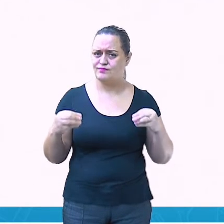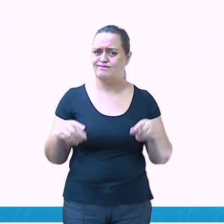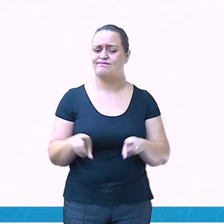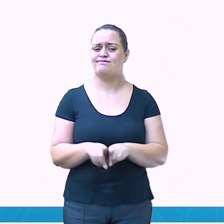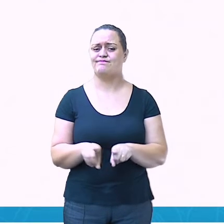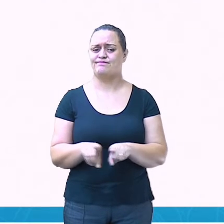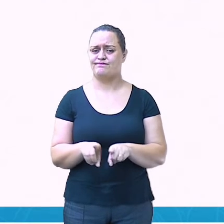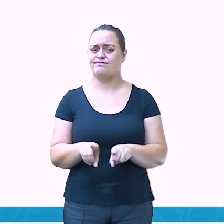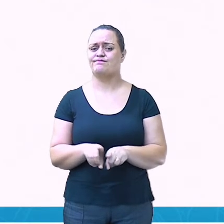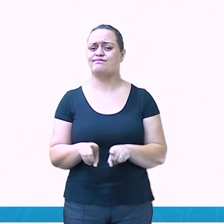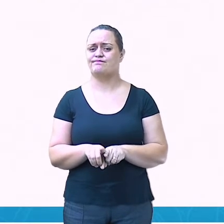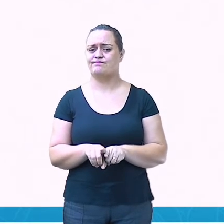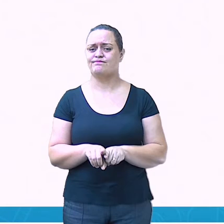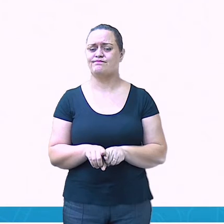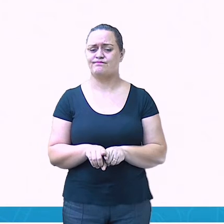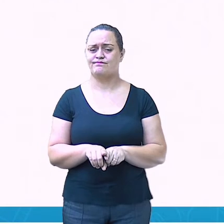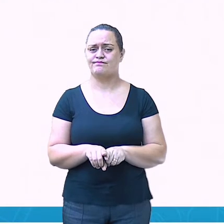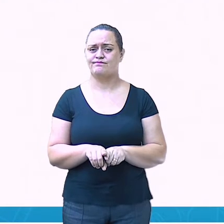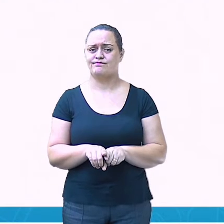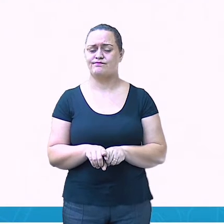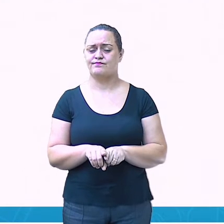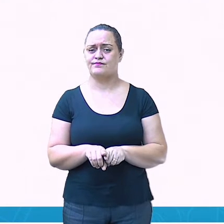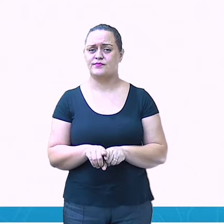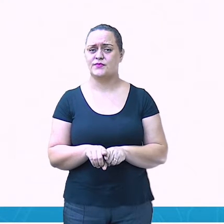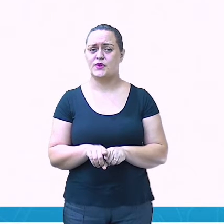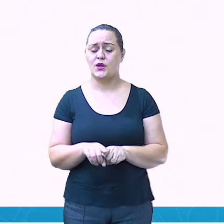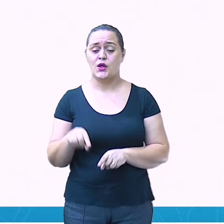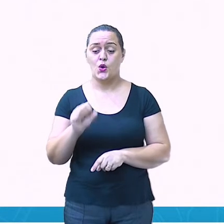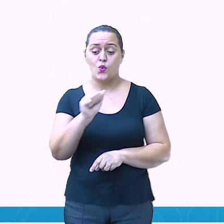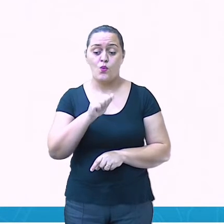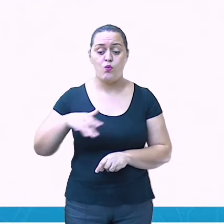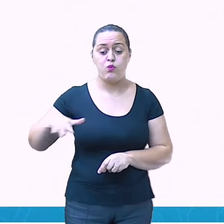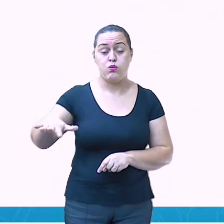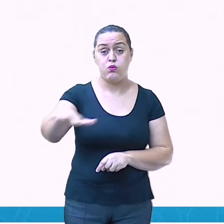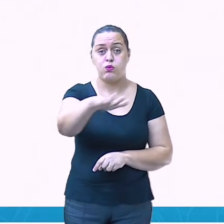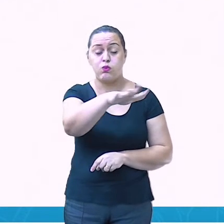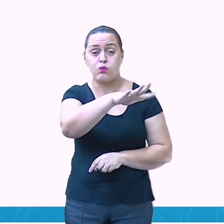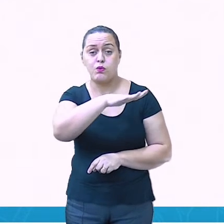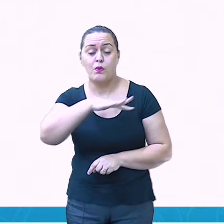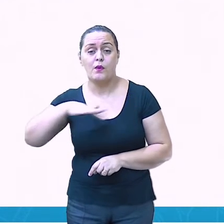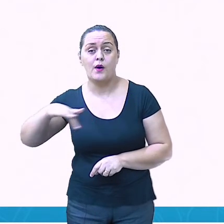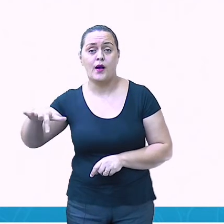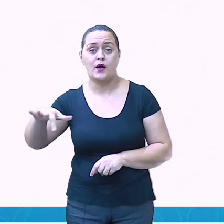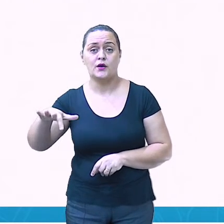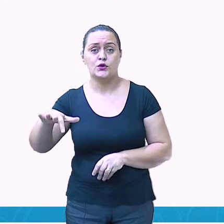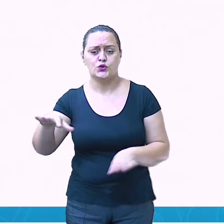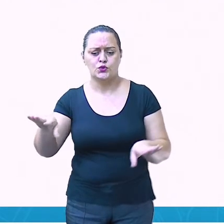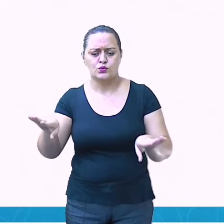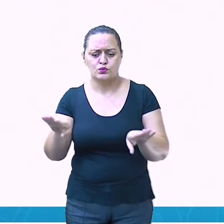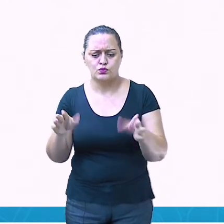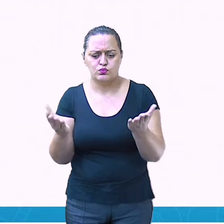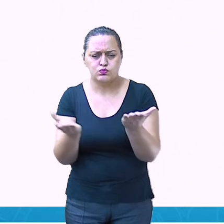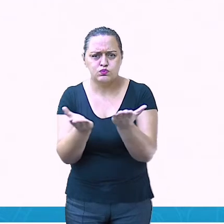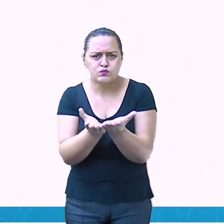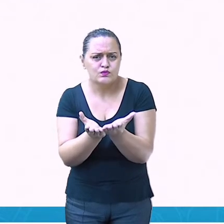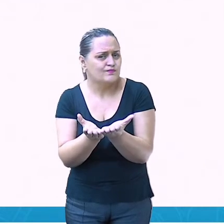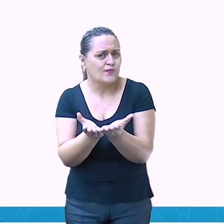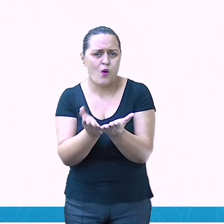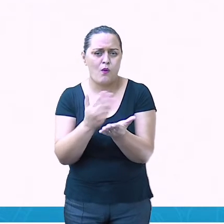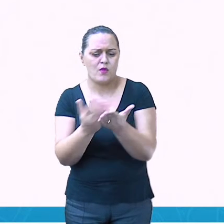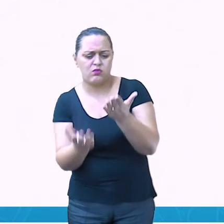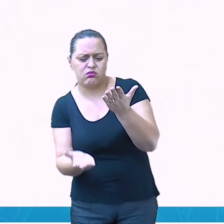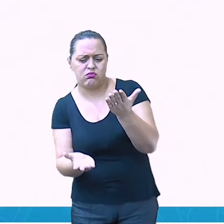regulação do ecossistema, o balanço, sabe? Onde não existe uma coisa muito superior à outra, há um